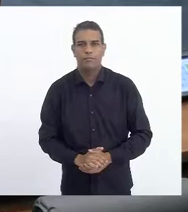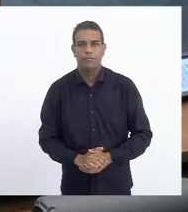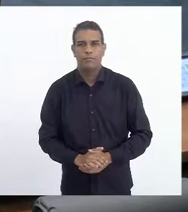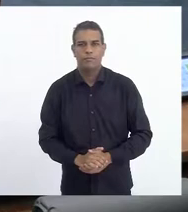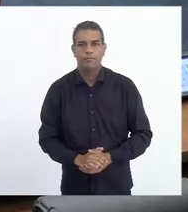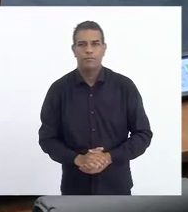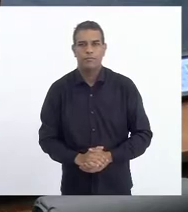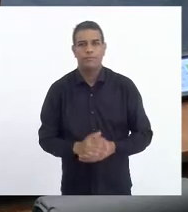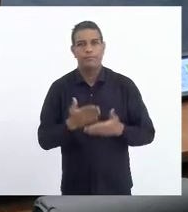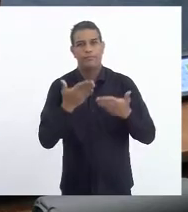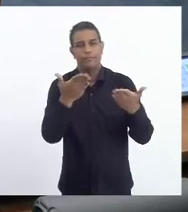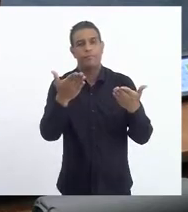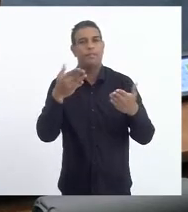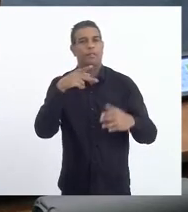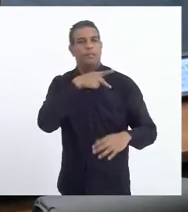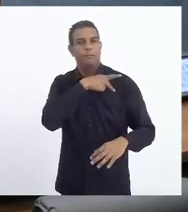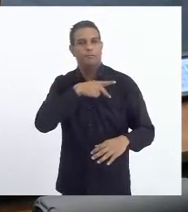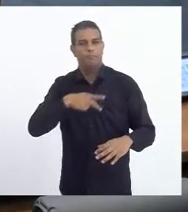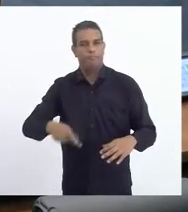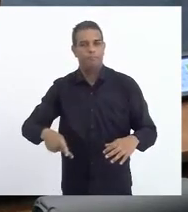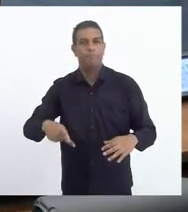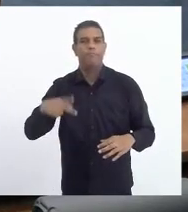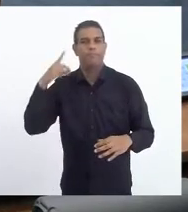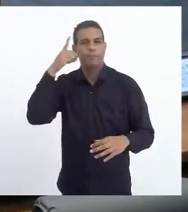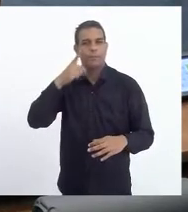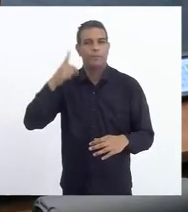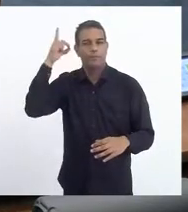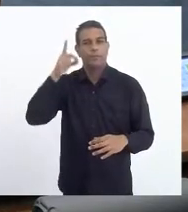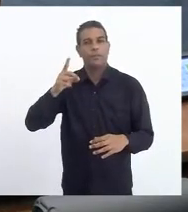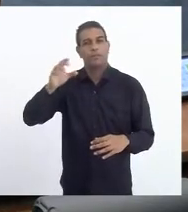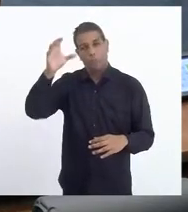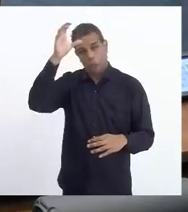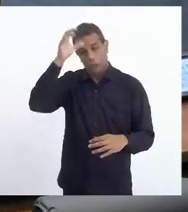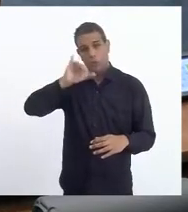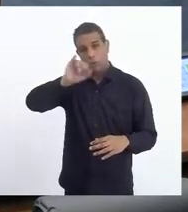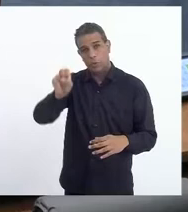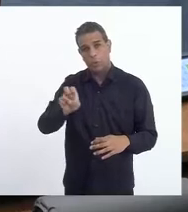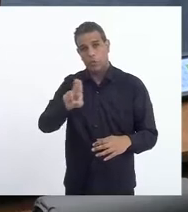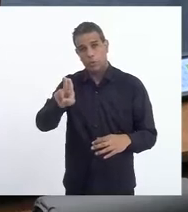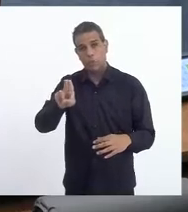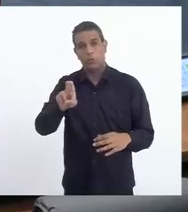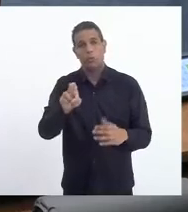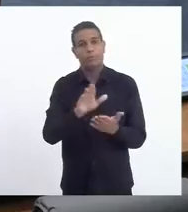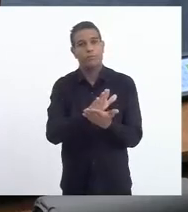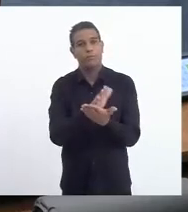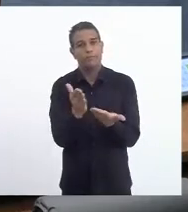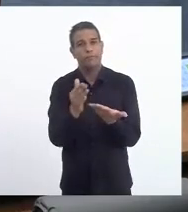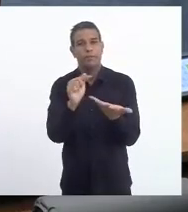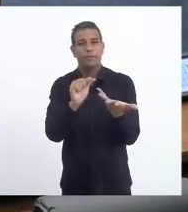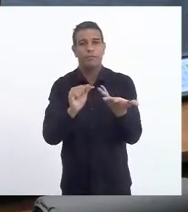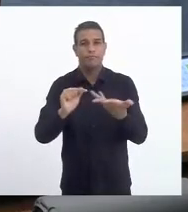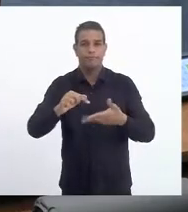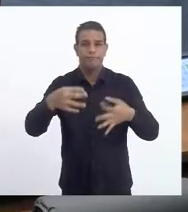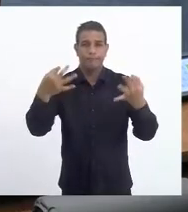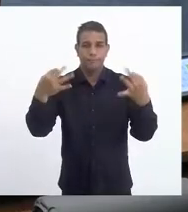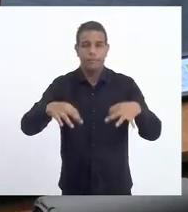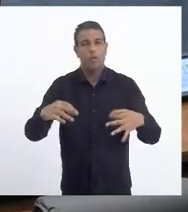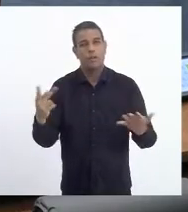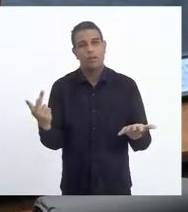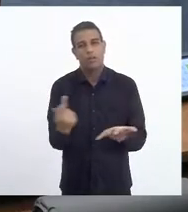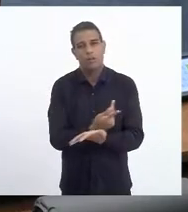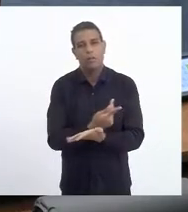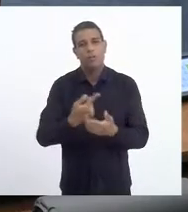e chora a presidente Deputado a tia Ju a ata reflete com exatidão